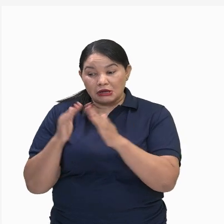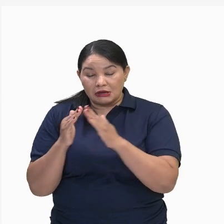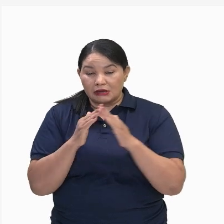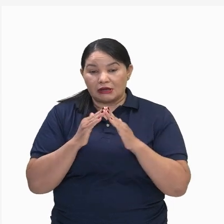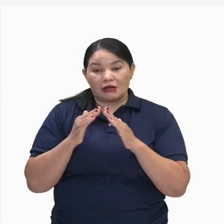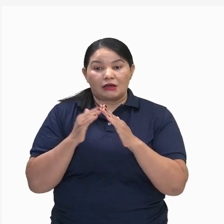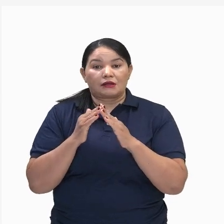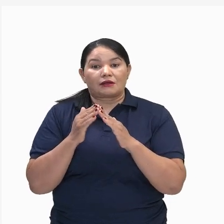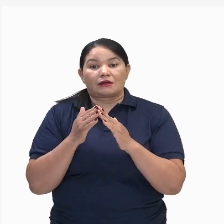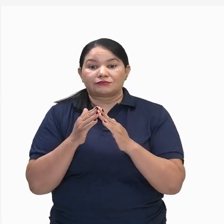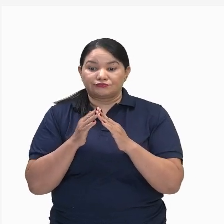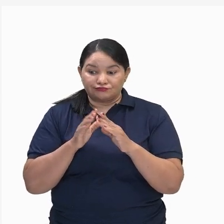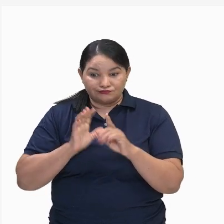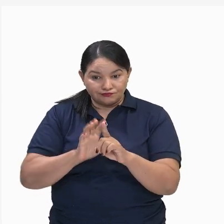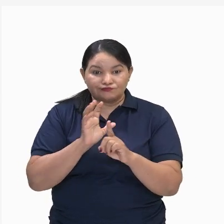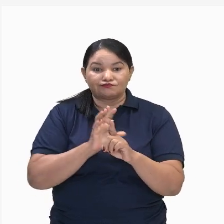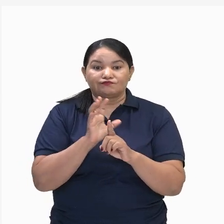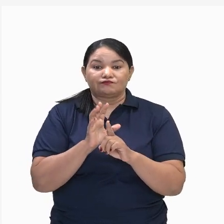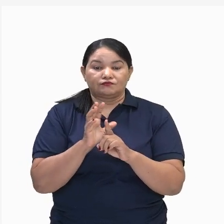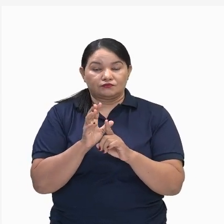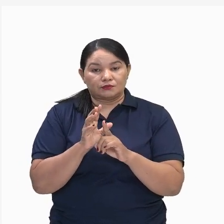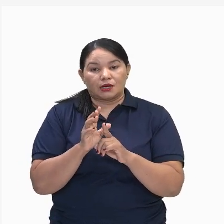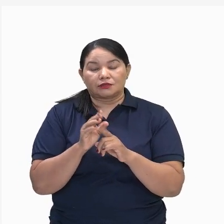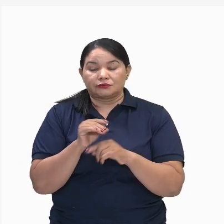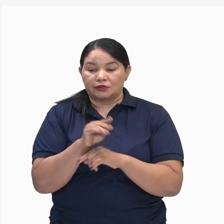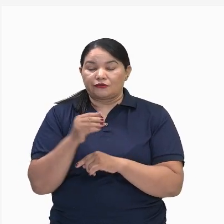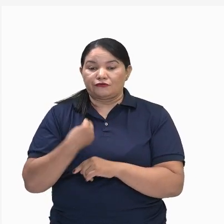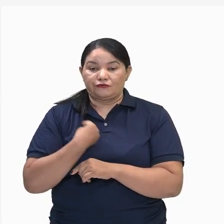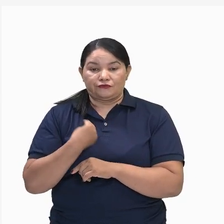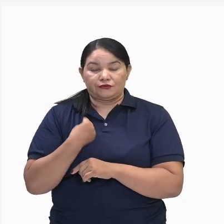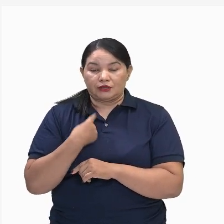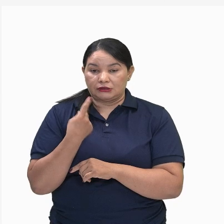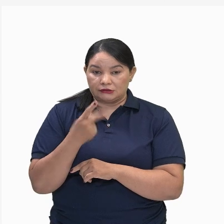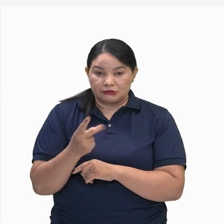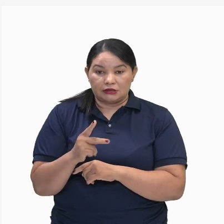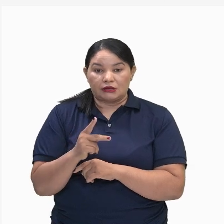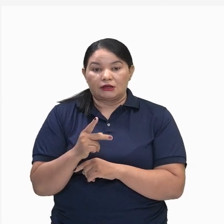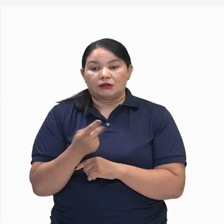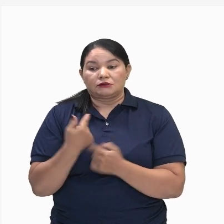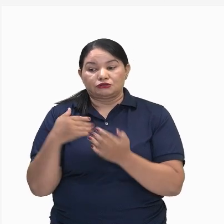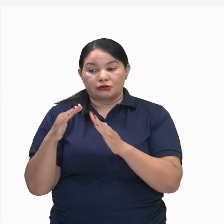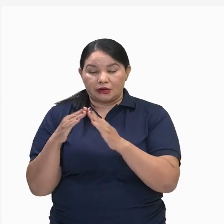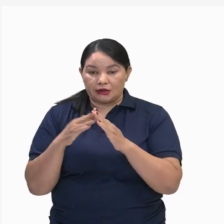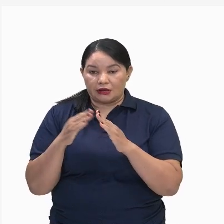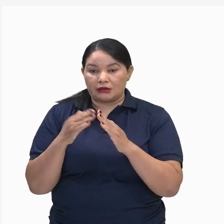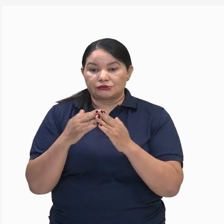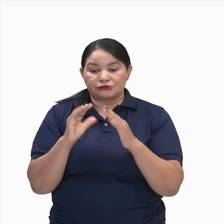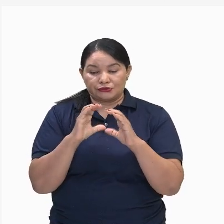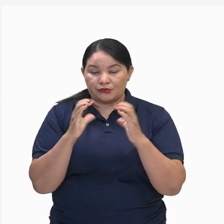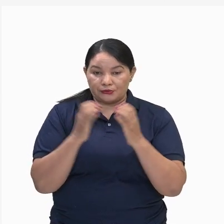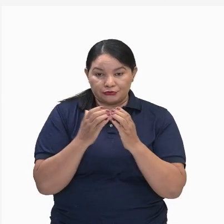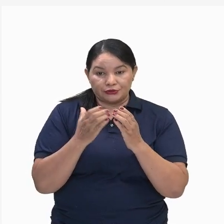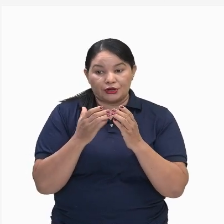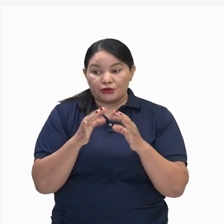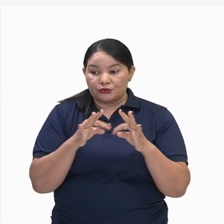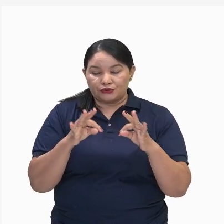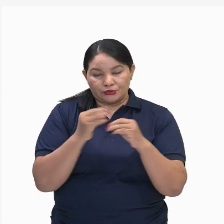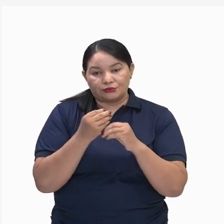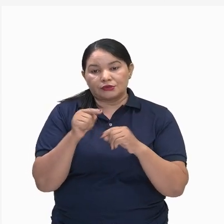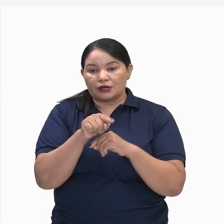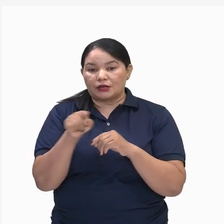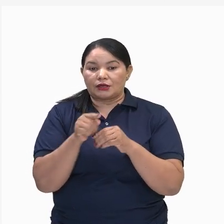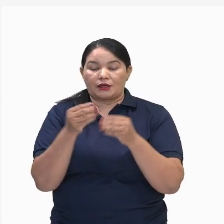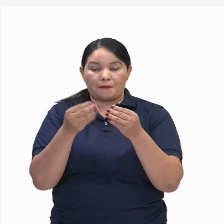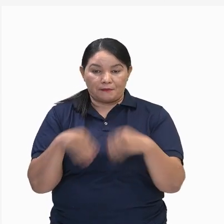inundação afetou então a moradia dessas pessoas, né, afetou a moradia dessas comunidades e trouxe